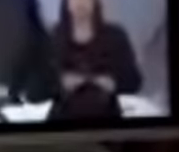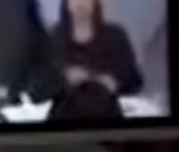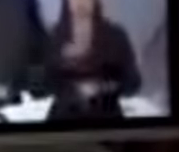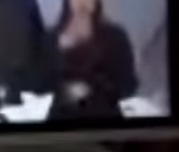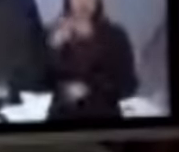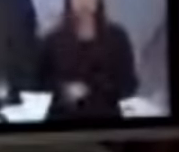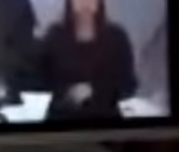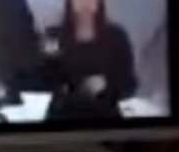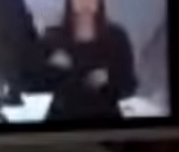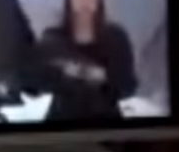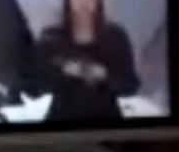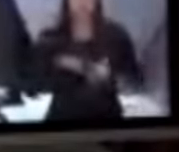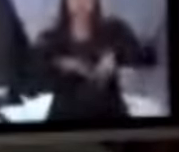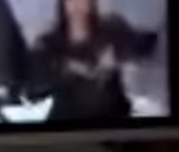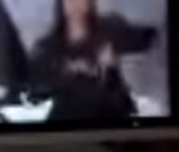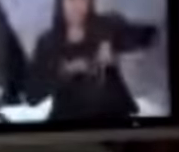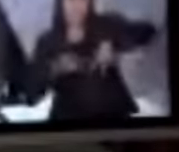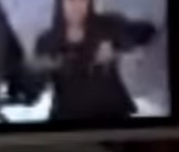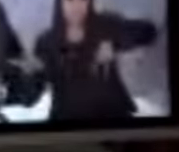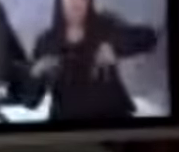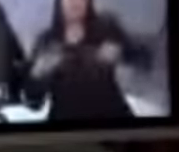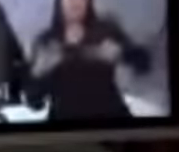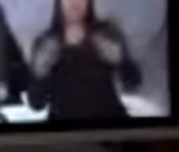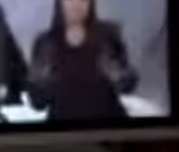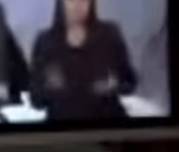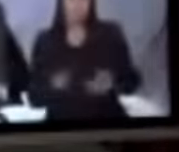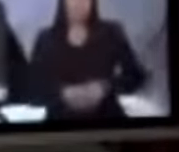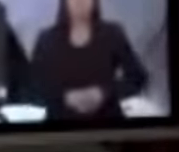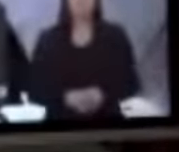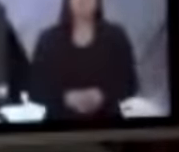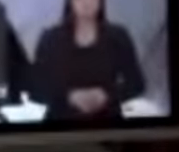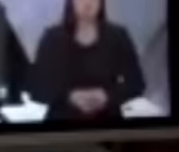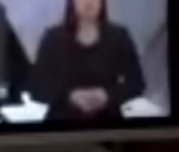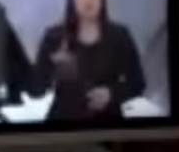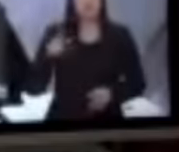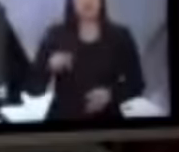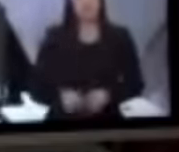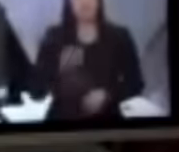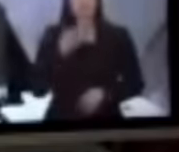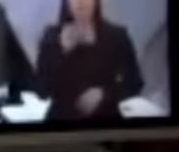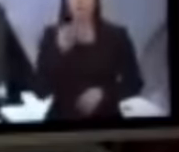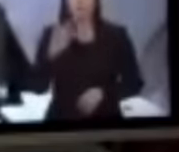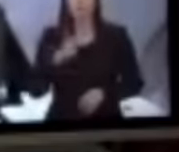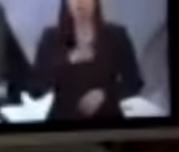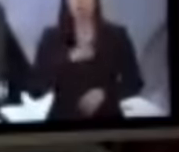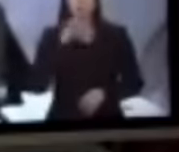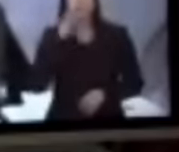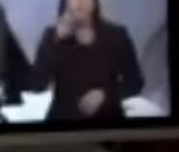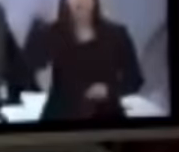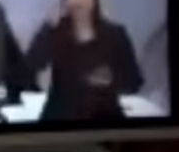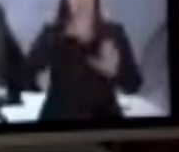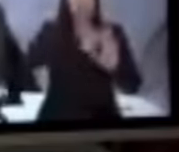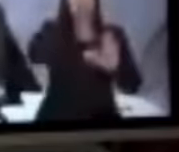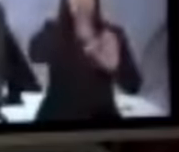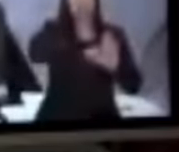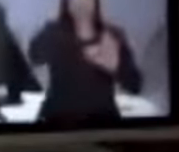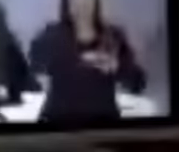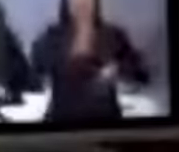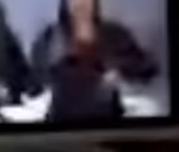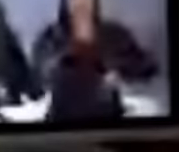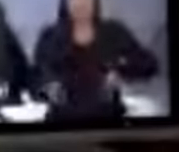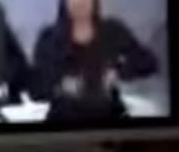da tornozeleira portanto parece claramente uma manifestação ideológica de permanecer preso ou ser